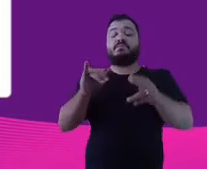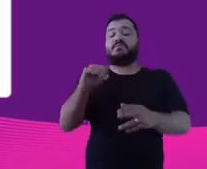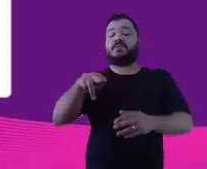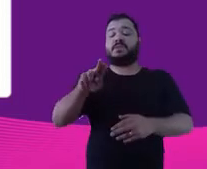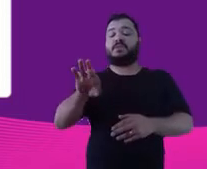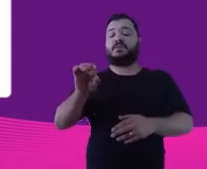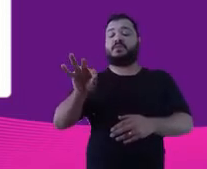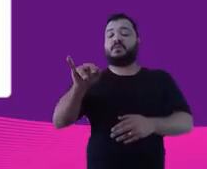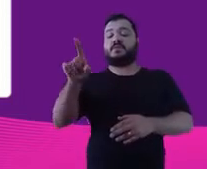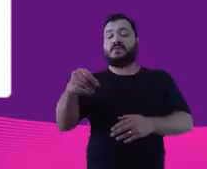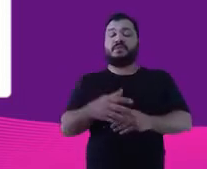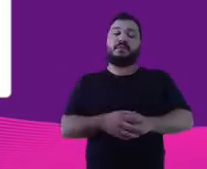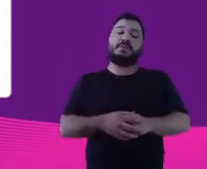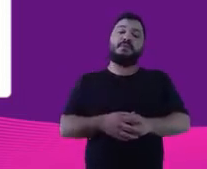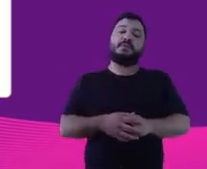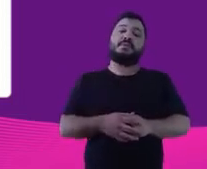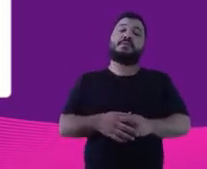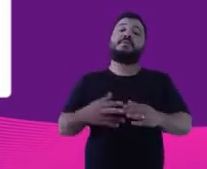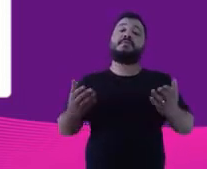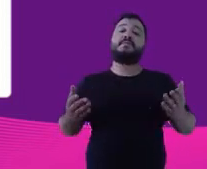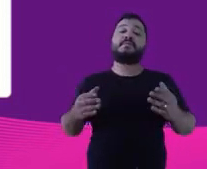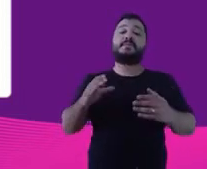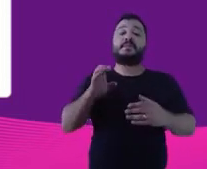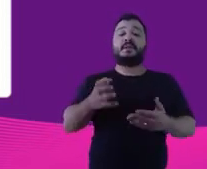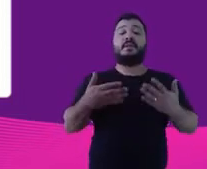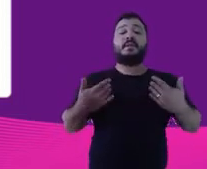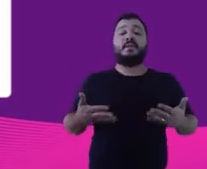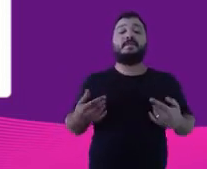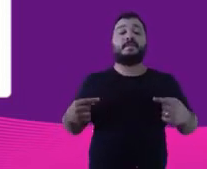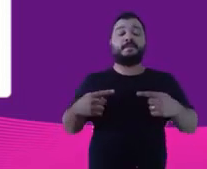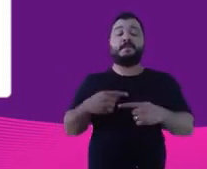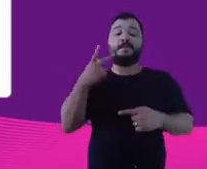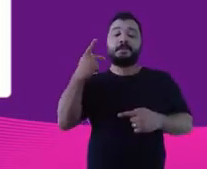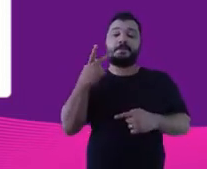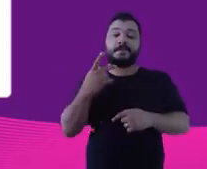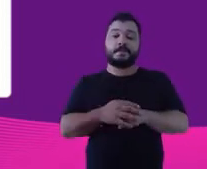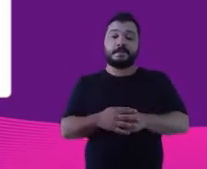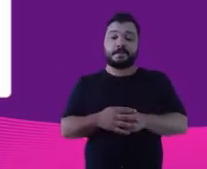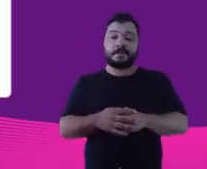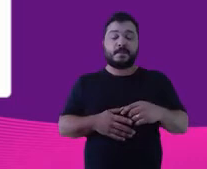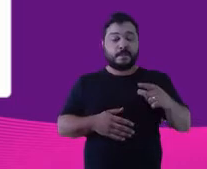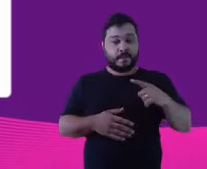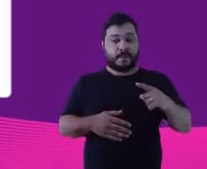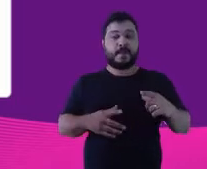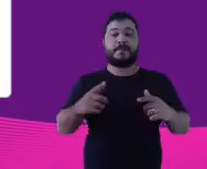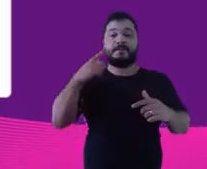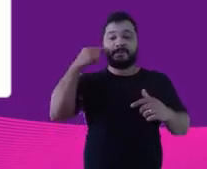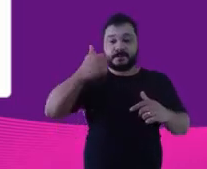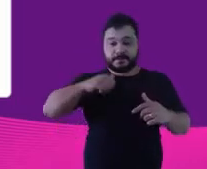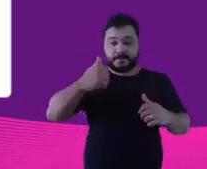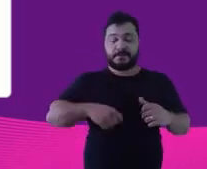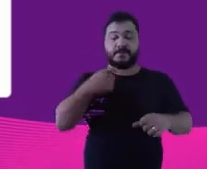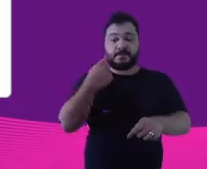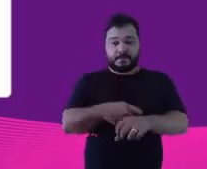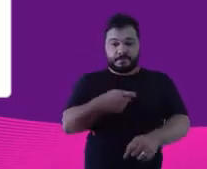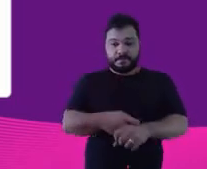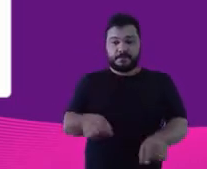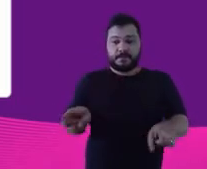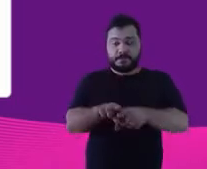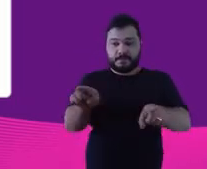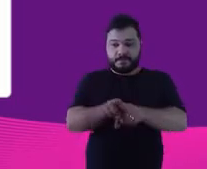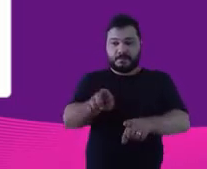sérica e urinária. E cadeia leve, relação normal. Ele tem uma avaliação óssea também, de